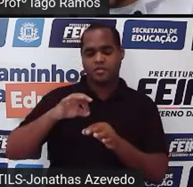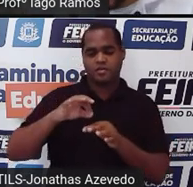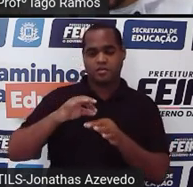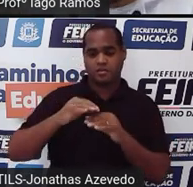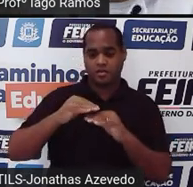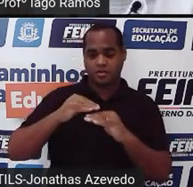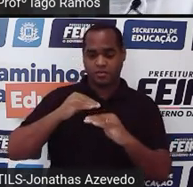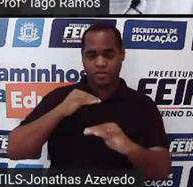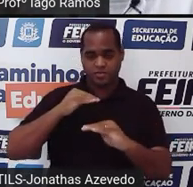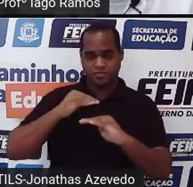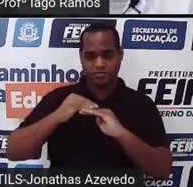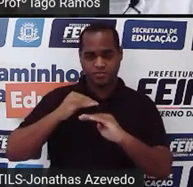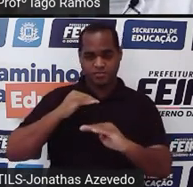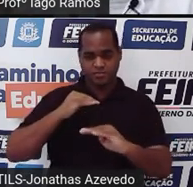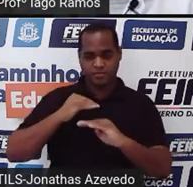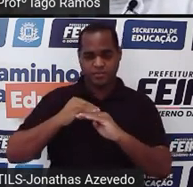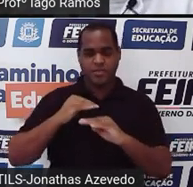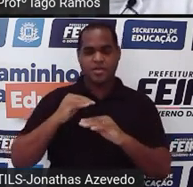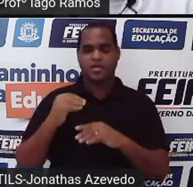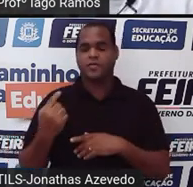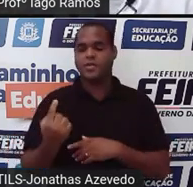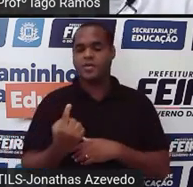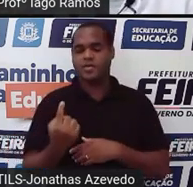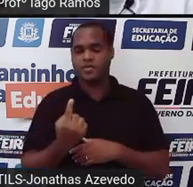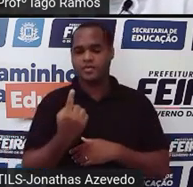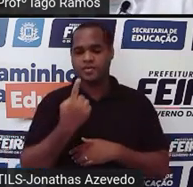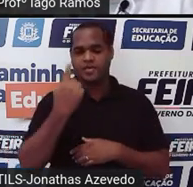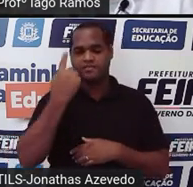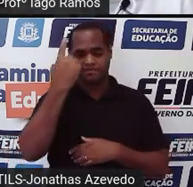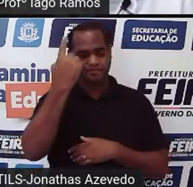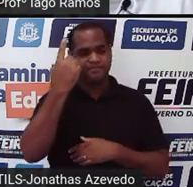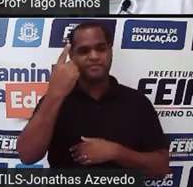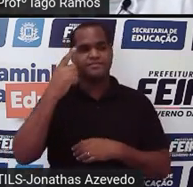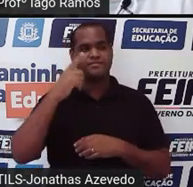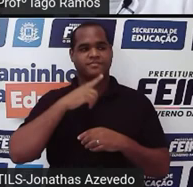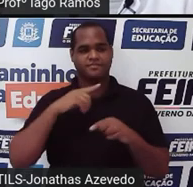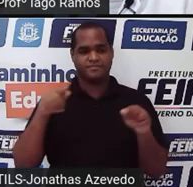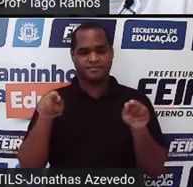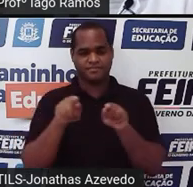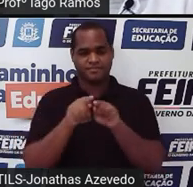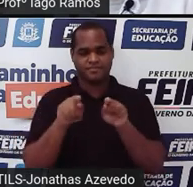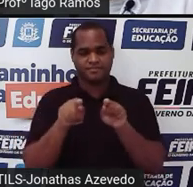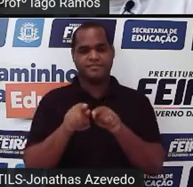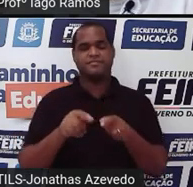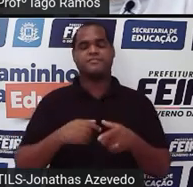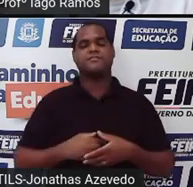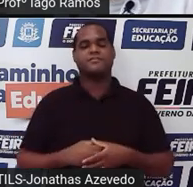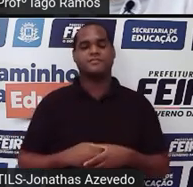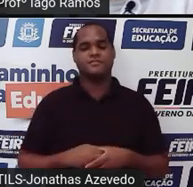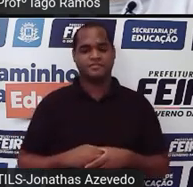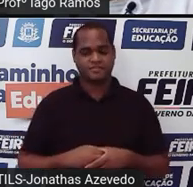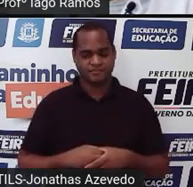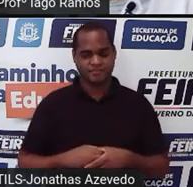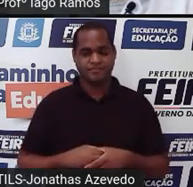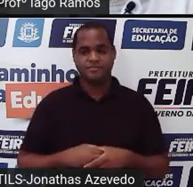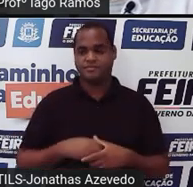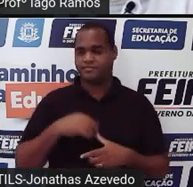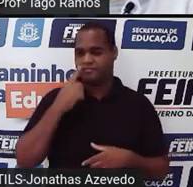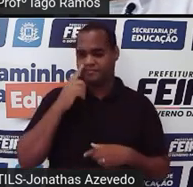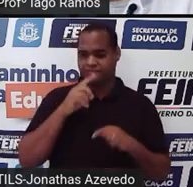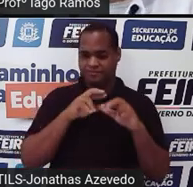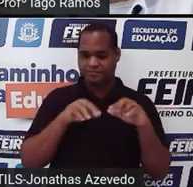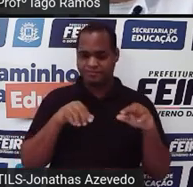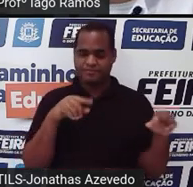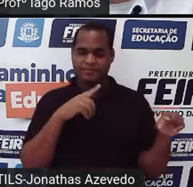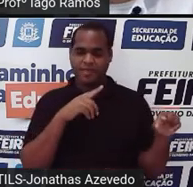comprimento x largura x altura tá as medidas